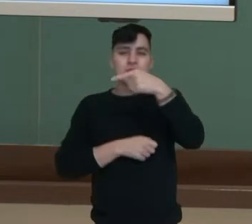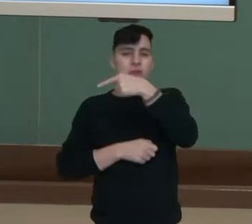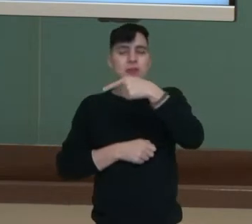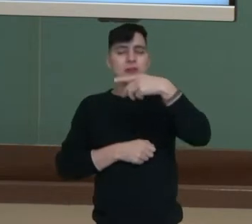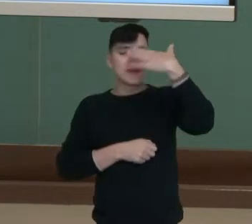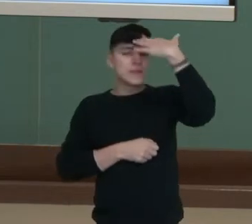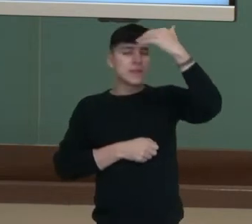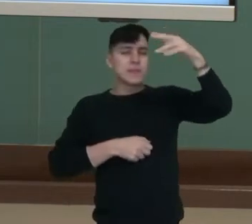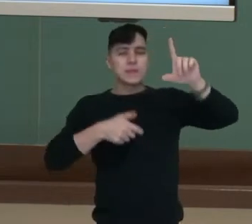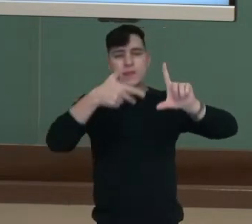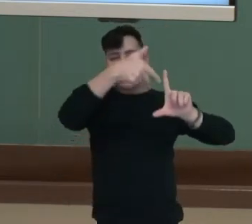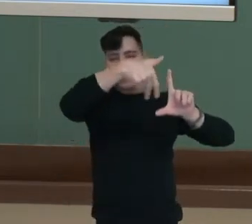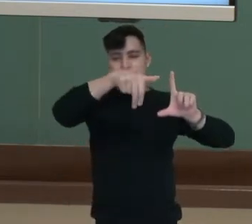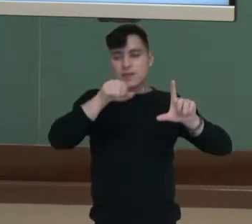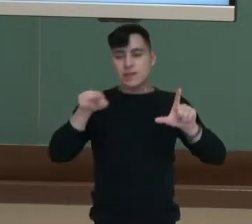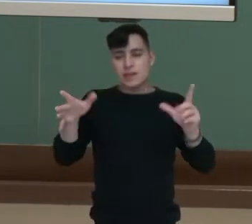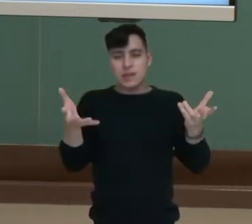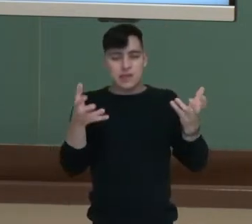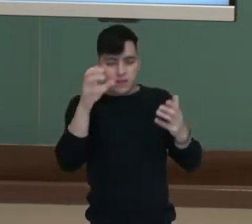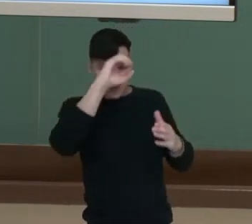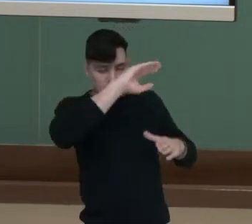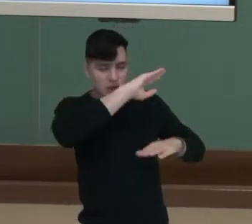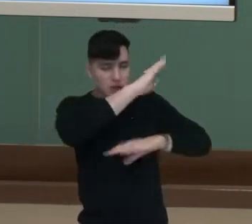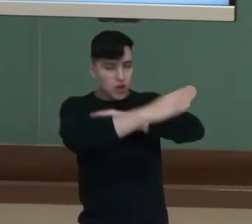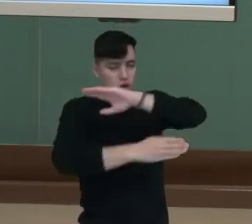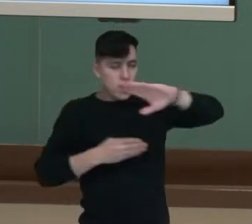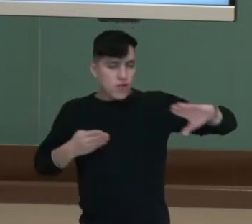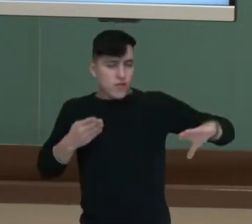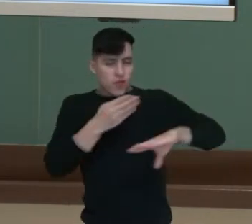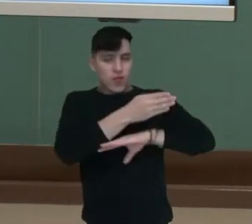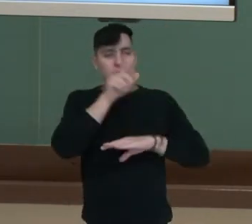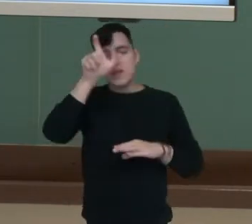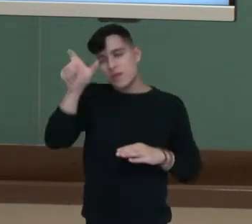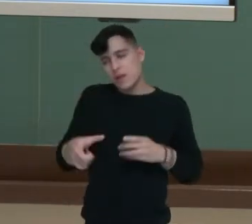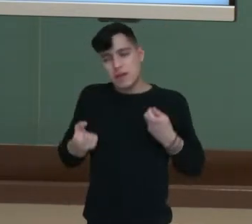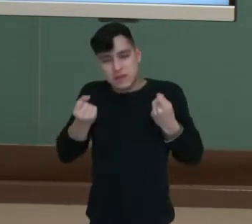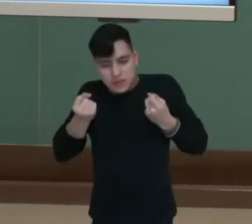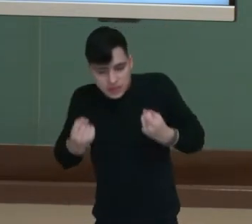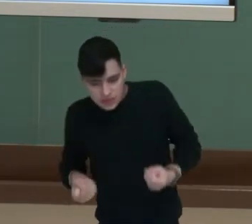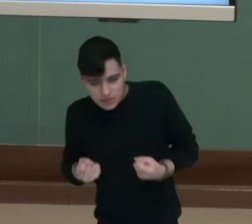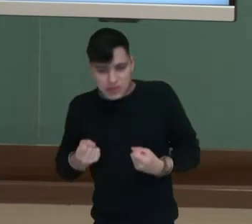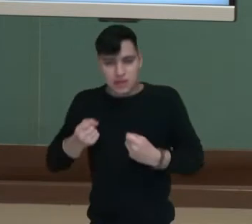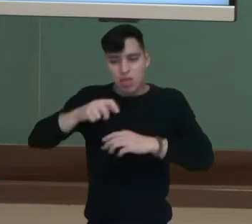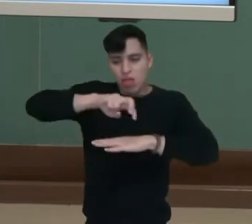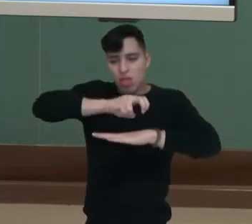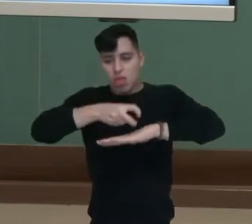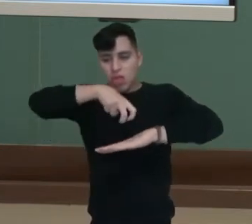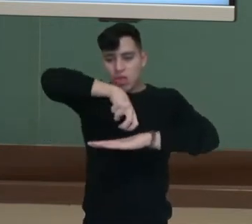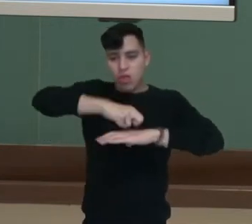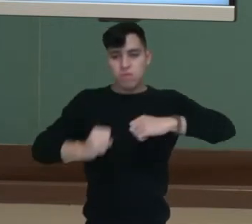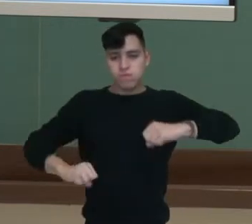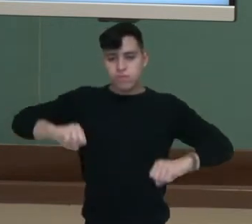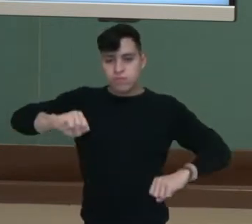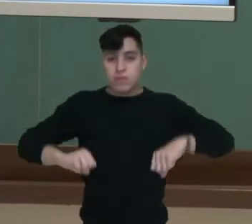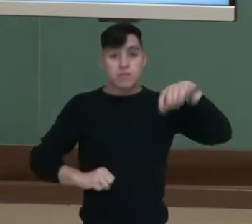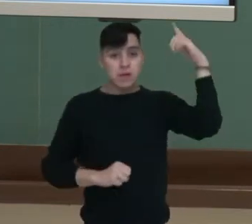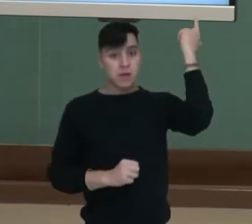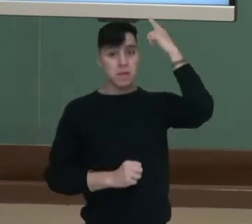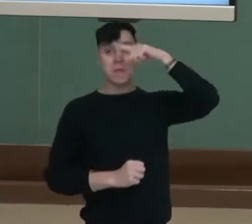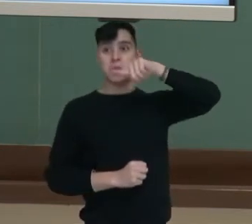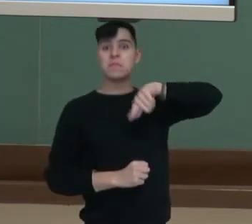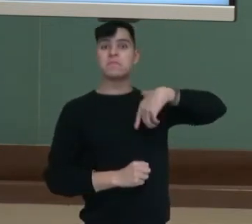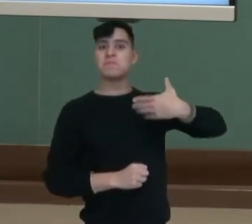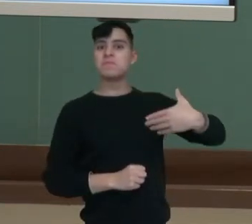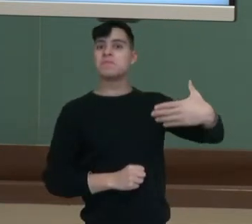né, que ele queria praticar o Kung Fu e ele era pesado, ele era todo estabanado, mas conseguiu fazer a prática do